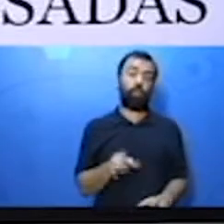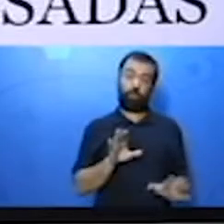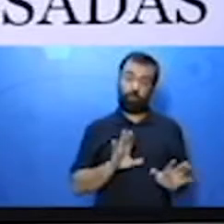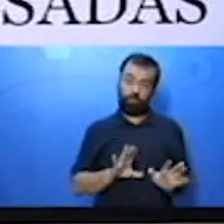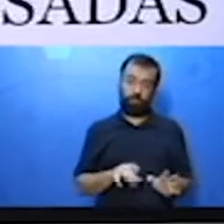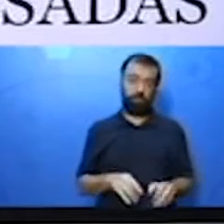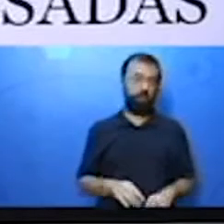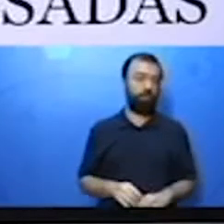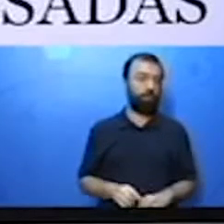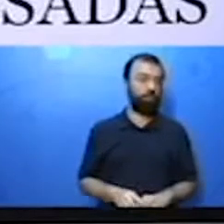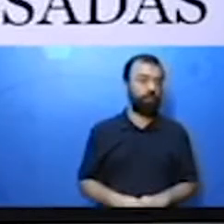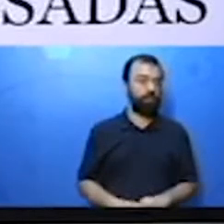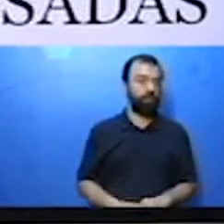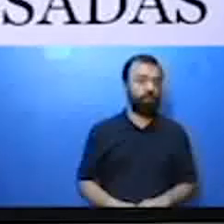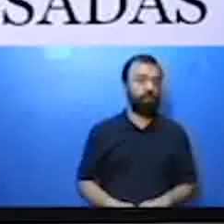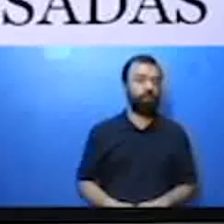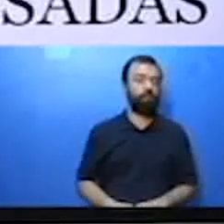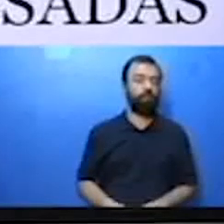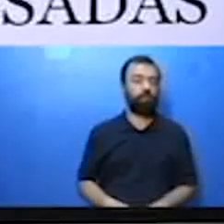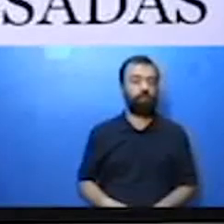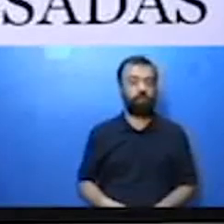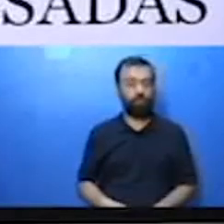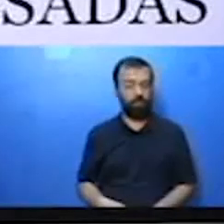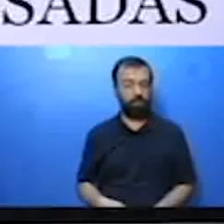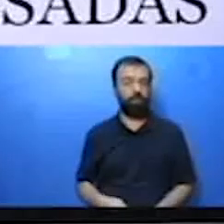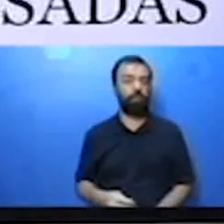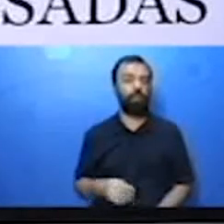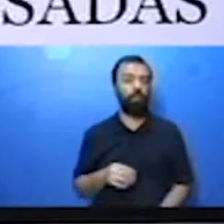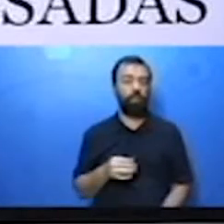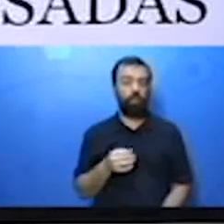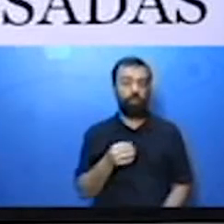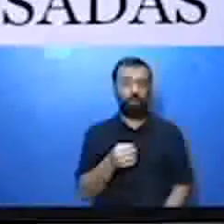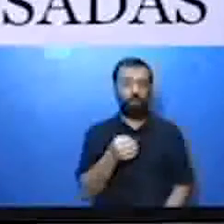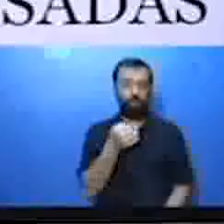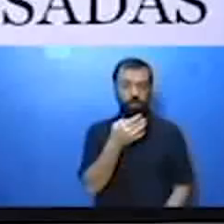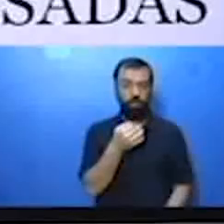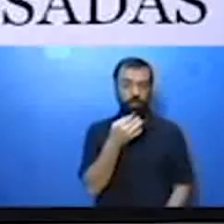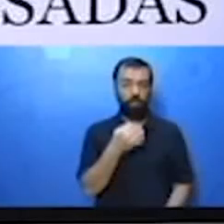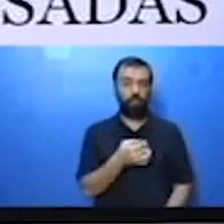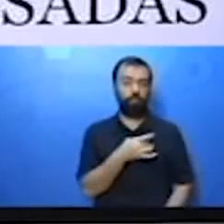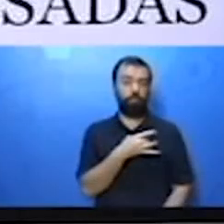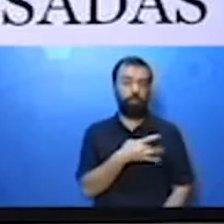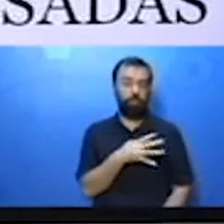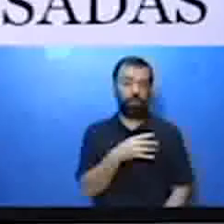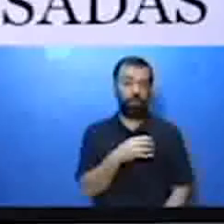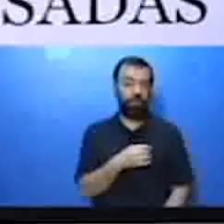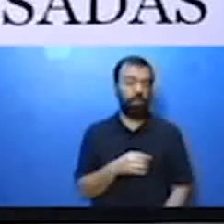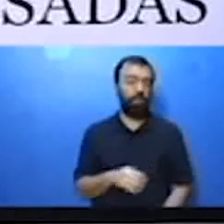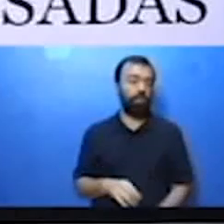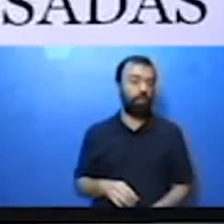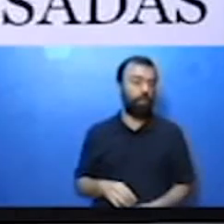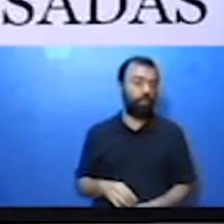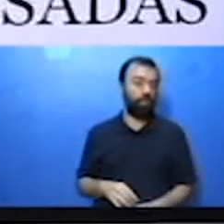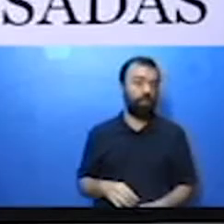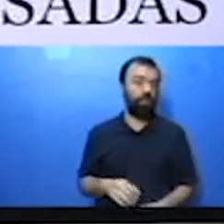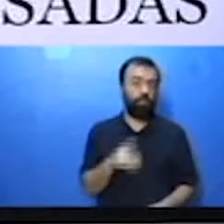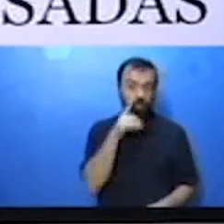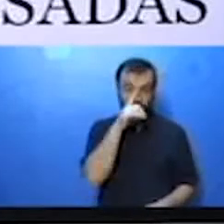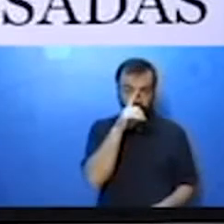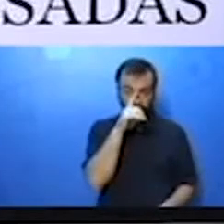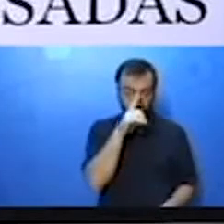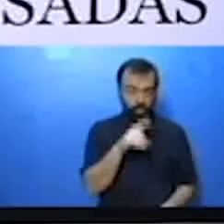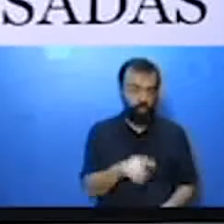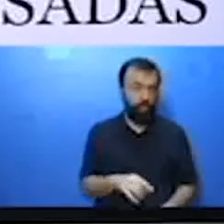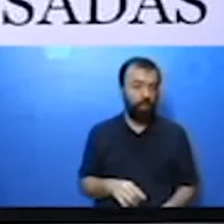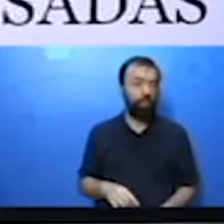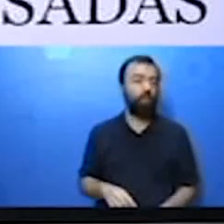é. Além do impacto sobre a vida humana, as reações adversas a medicamentos também